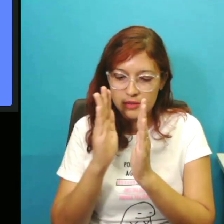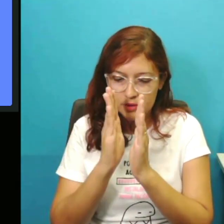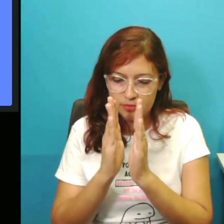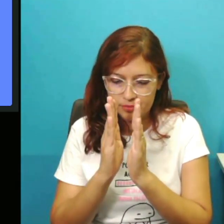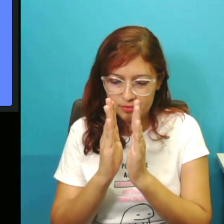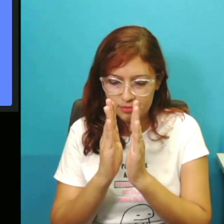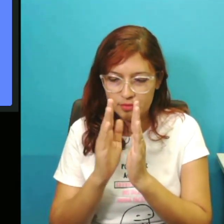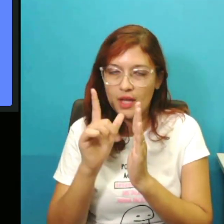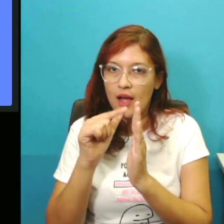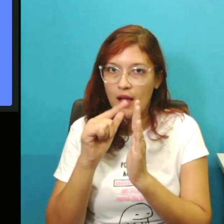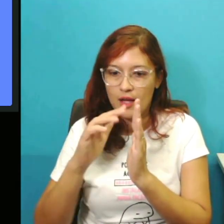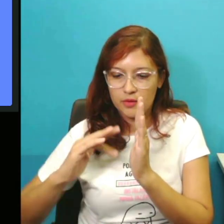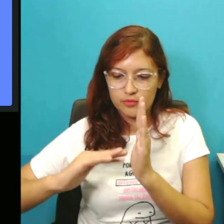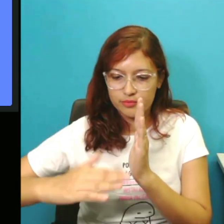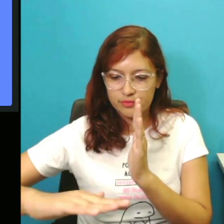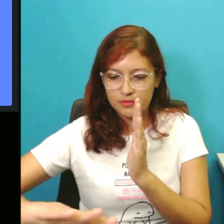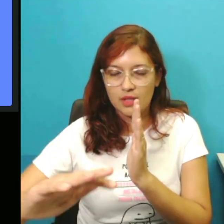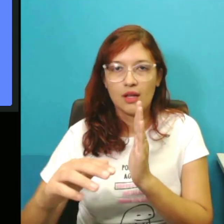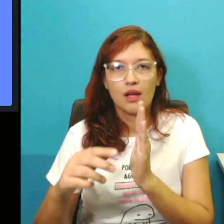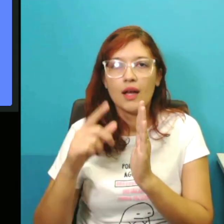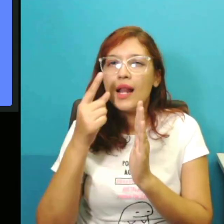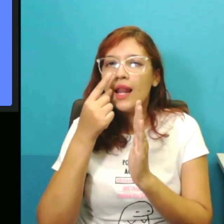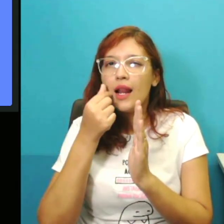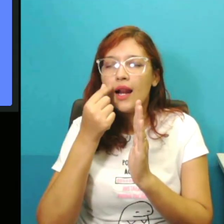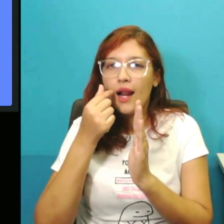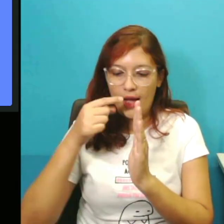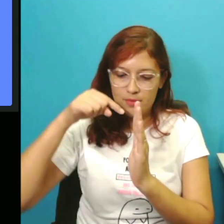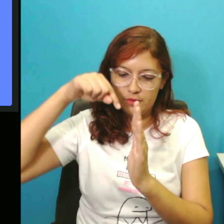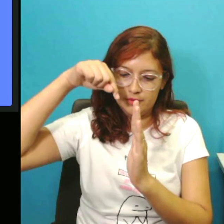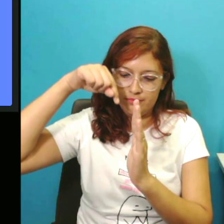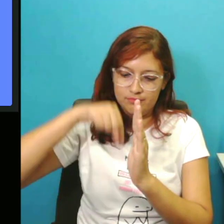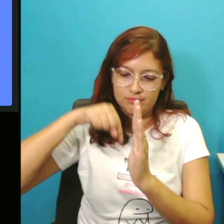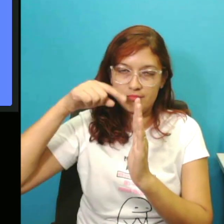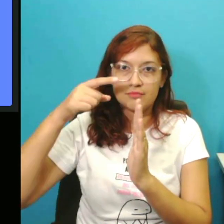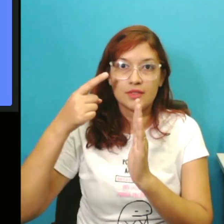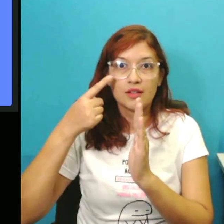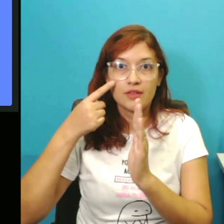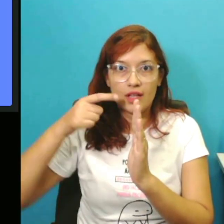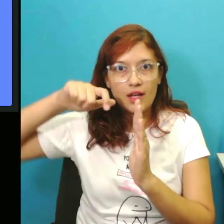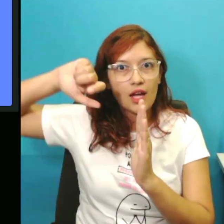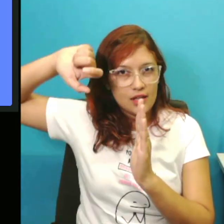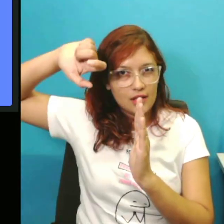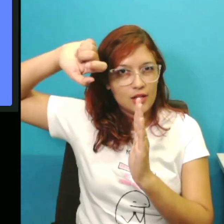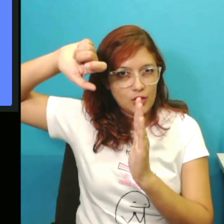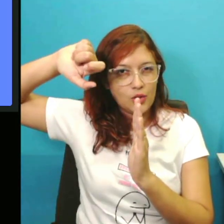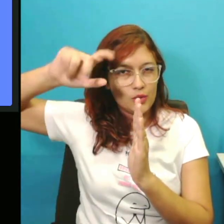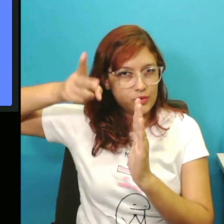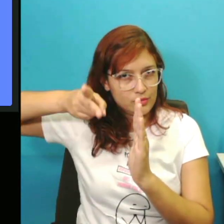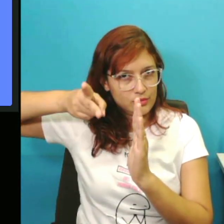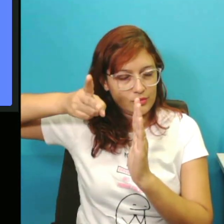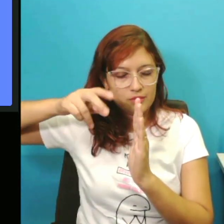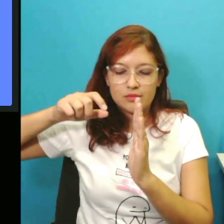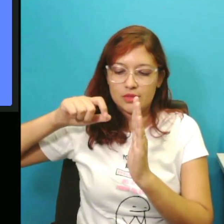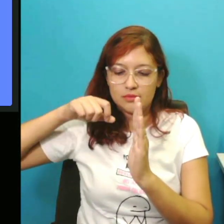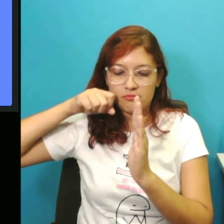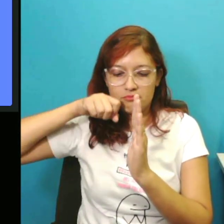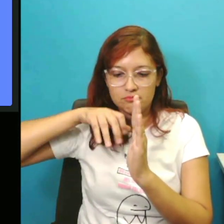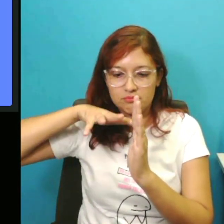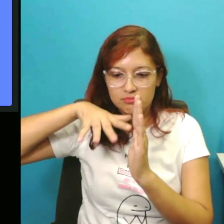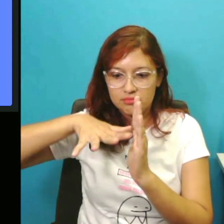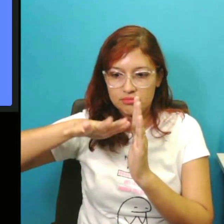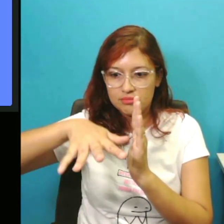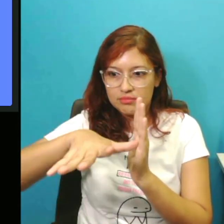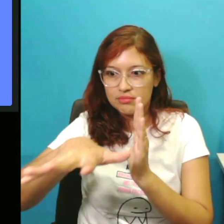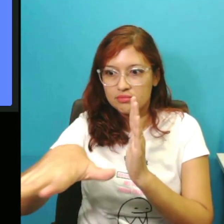uma distância de 2 centímetros, com a água, aí pega o lápis, faz um pulso, com a